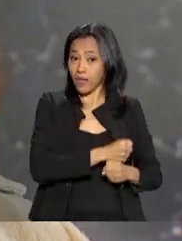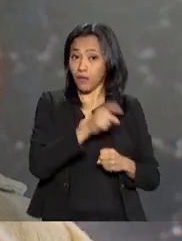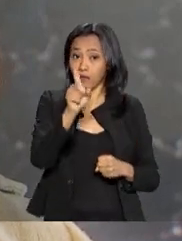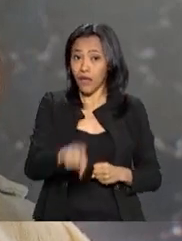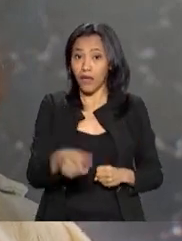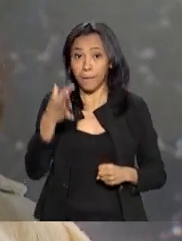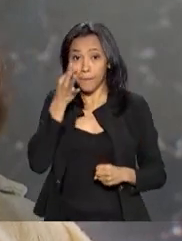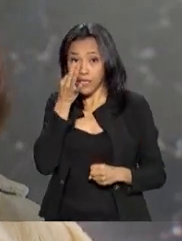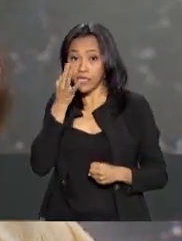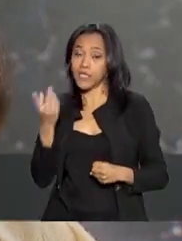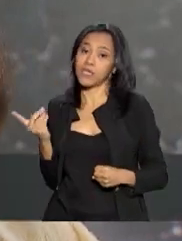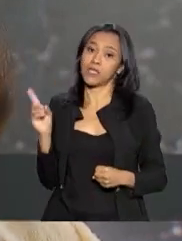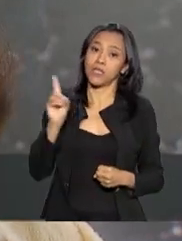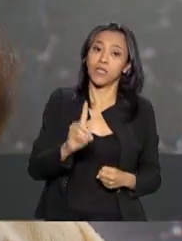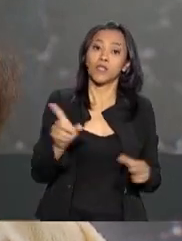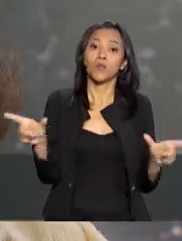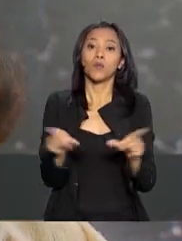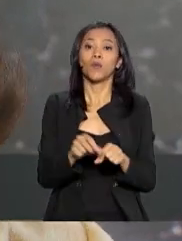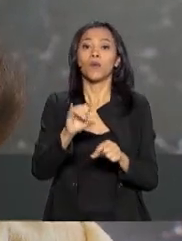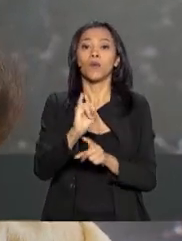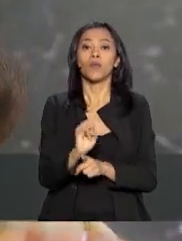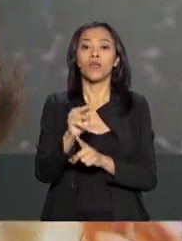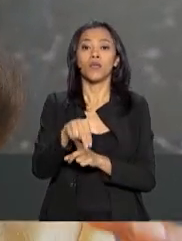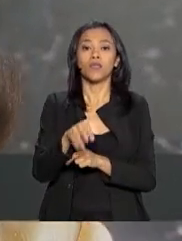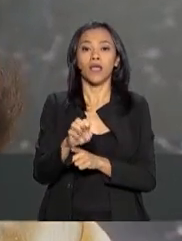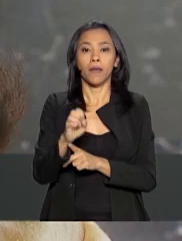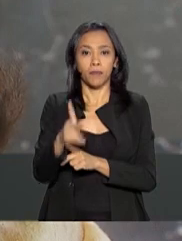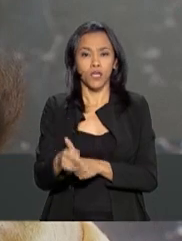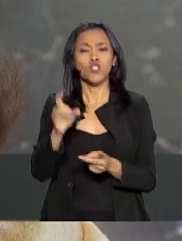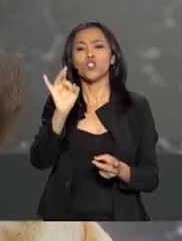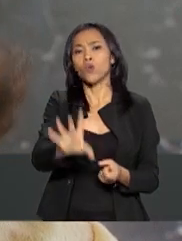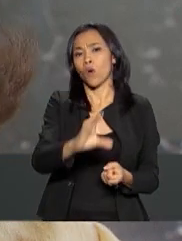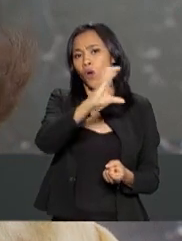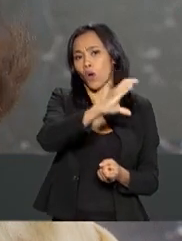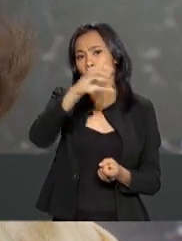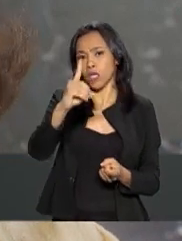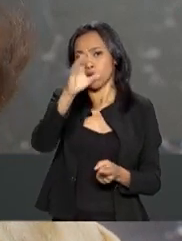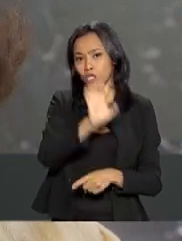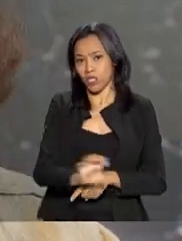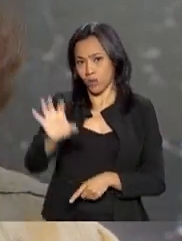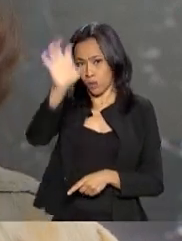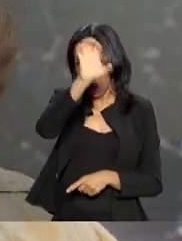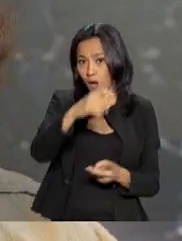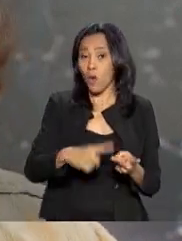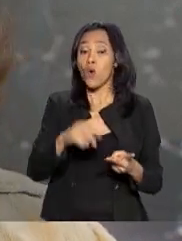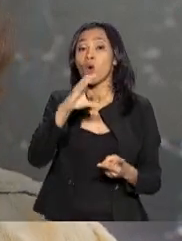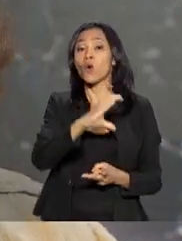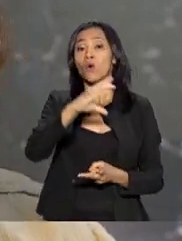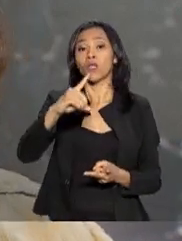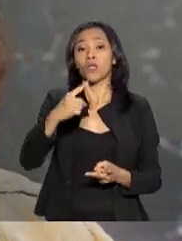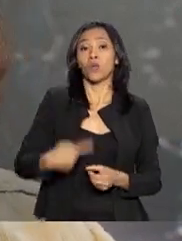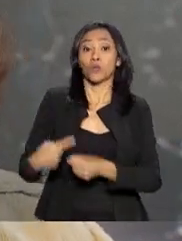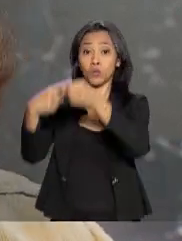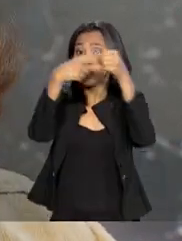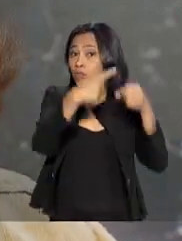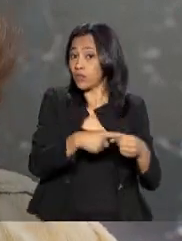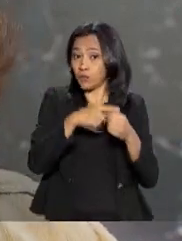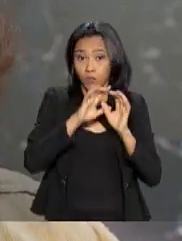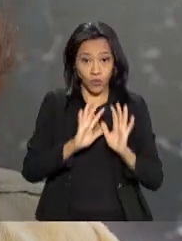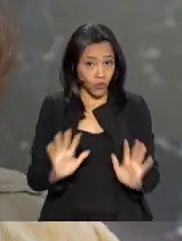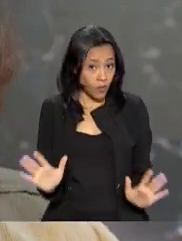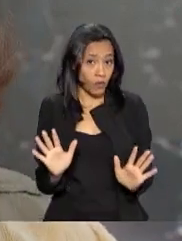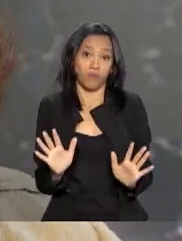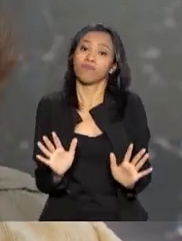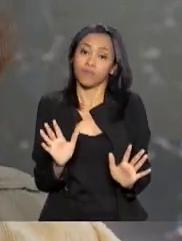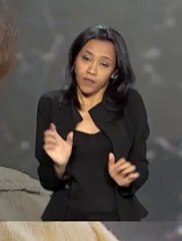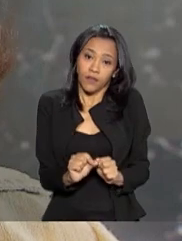ineb e da equipe especializada ou consórcio aplicador apenas o coordenador estadual procurador do município aquino e no dvd ao coordenador de pólo